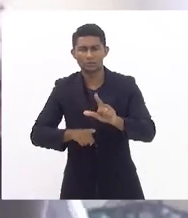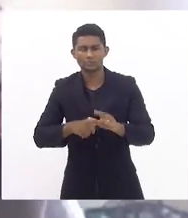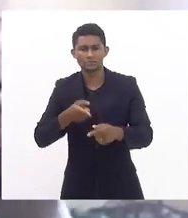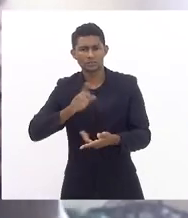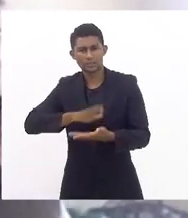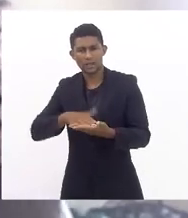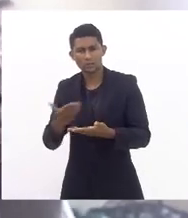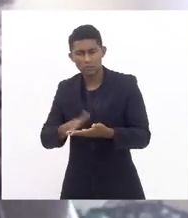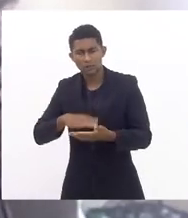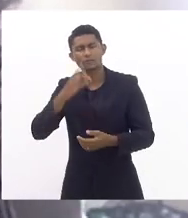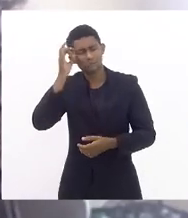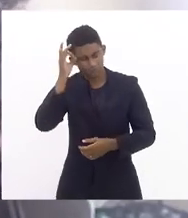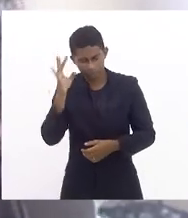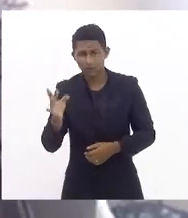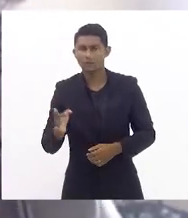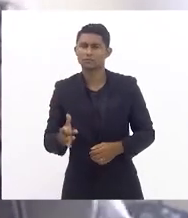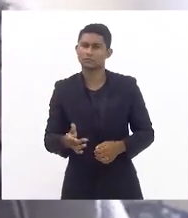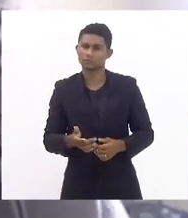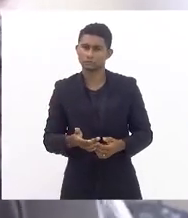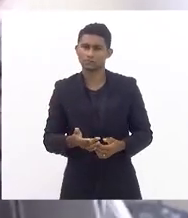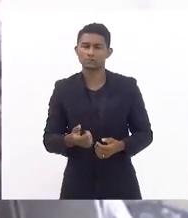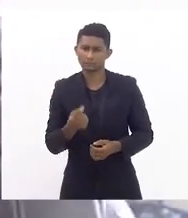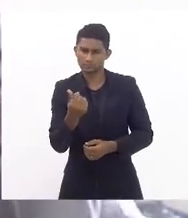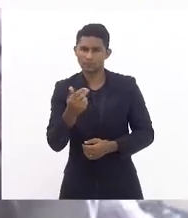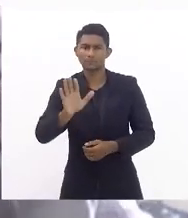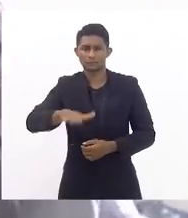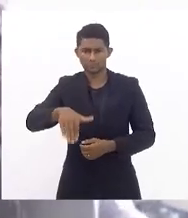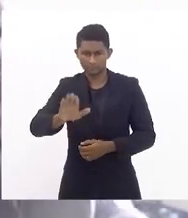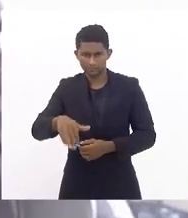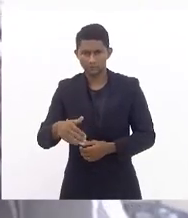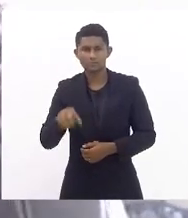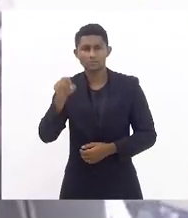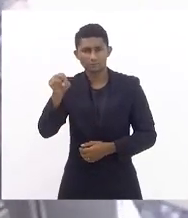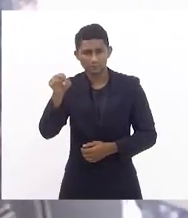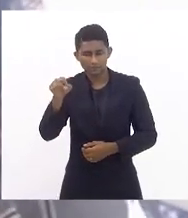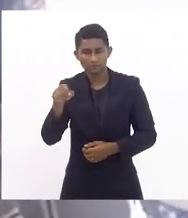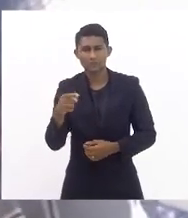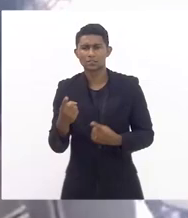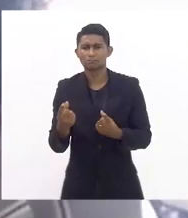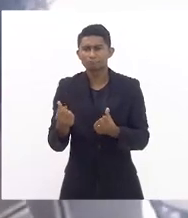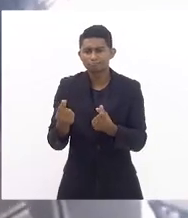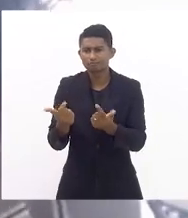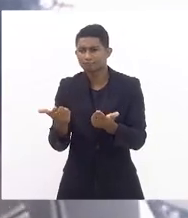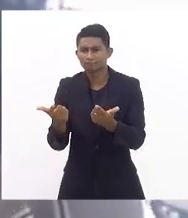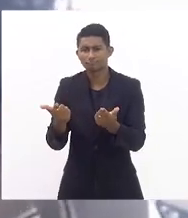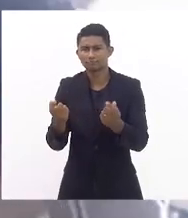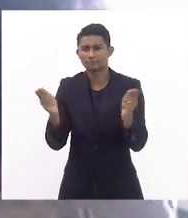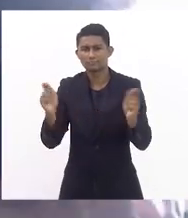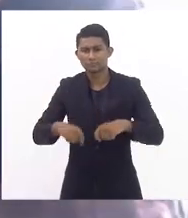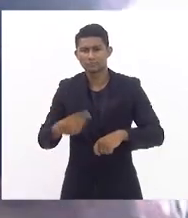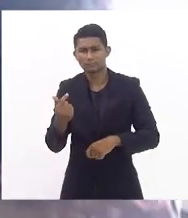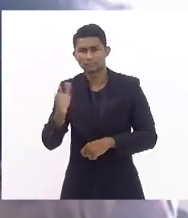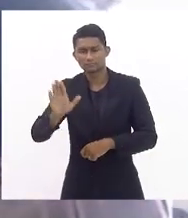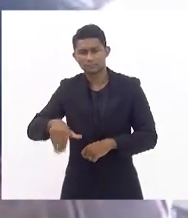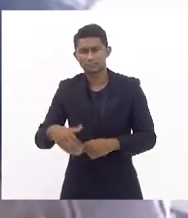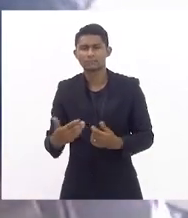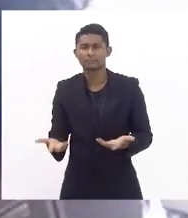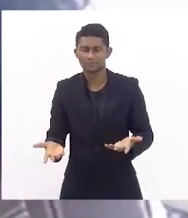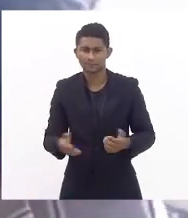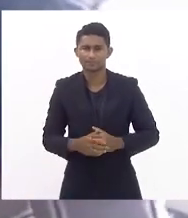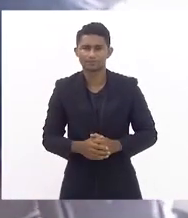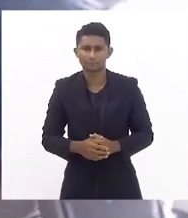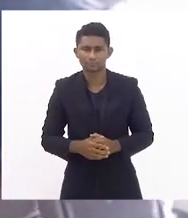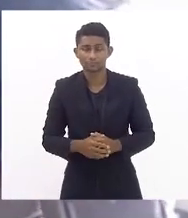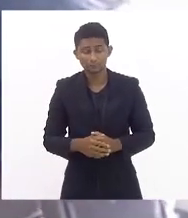é fácil e ela é barata, né, do ponto de vista do custo. Então, construir a isenção